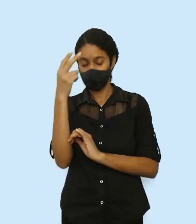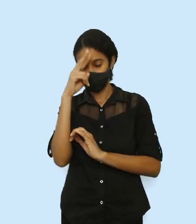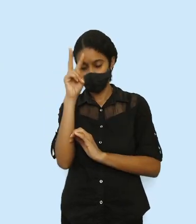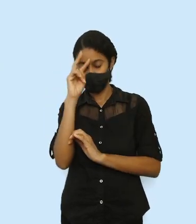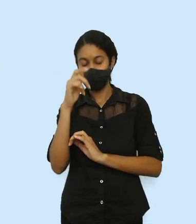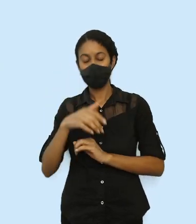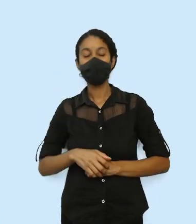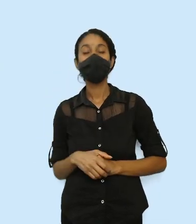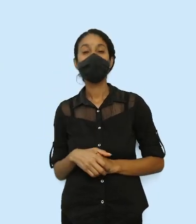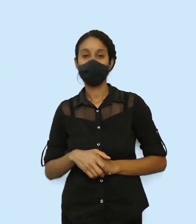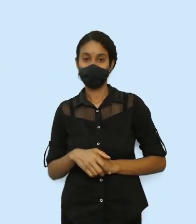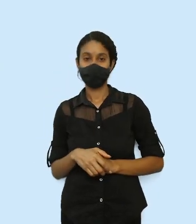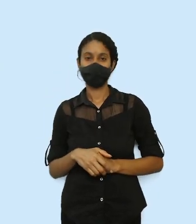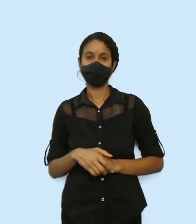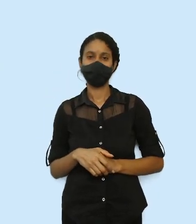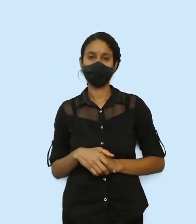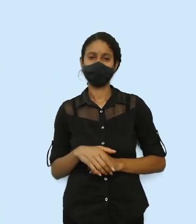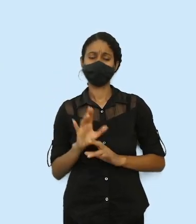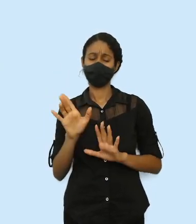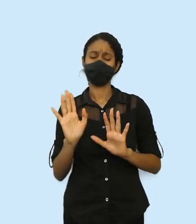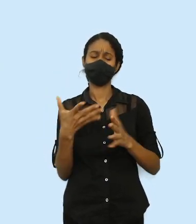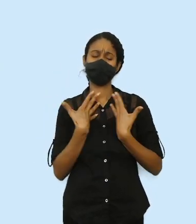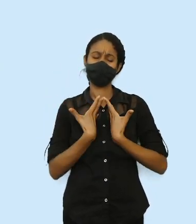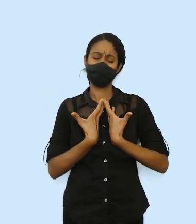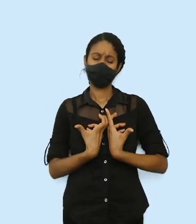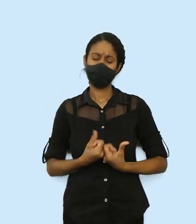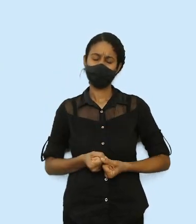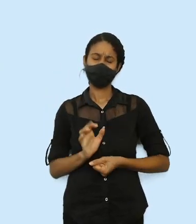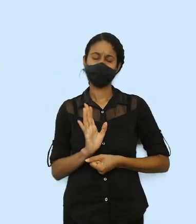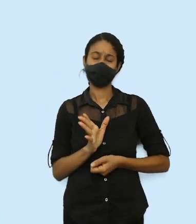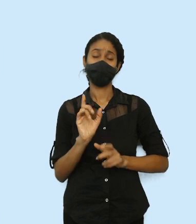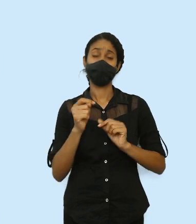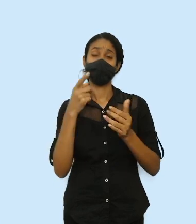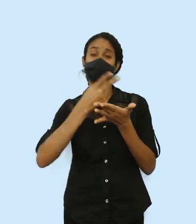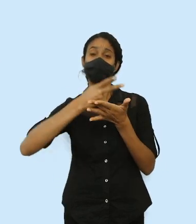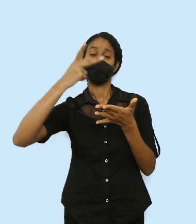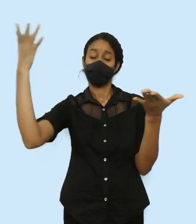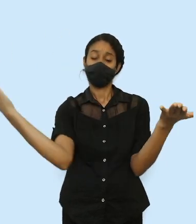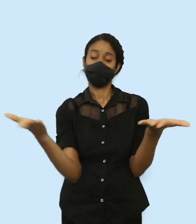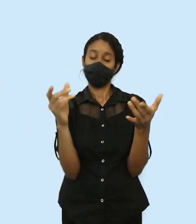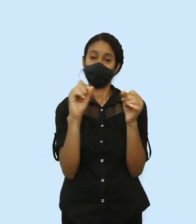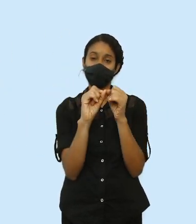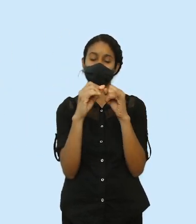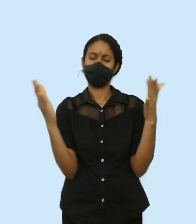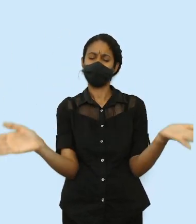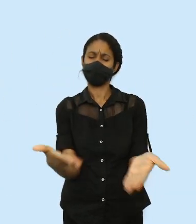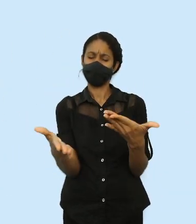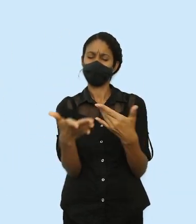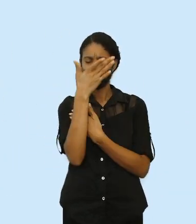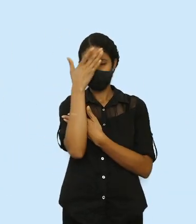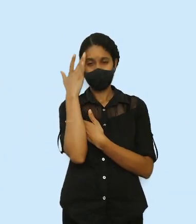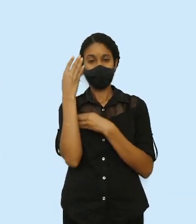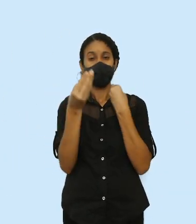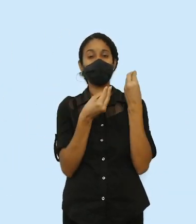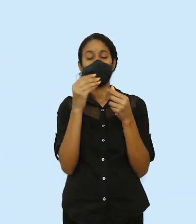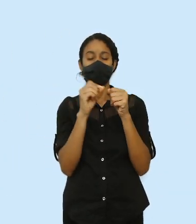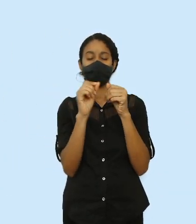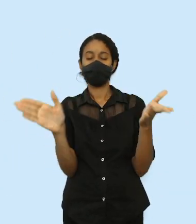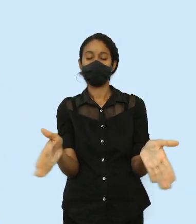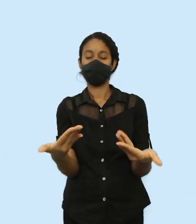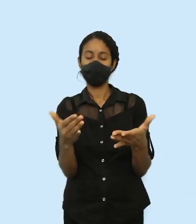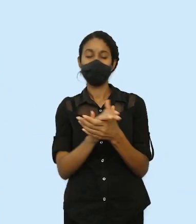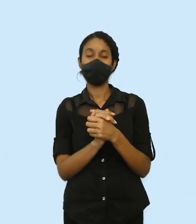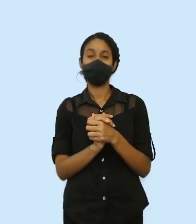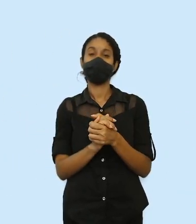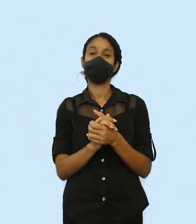história, ele já estava muito esgotado, muito cansado. Então, o que é que a gente faz? Vamos dar uma motivada nesse cara? E como é que a gente motiva?